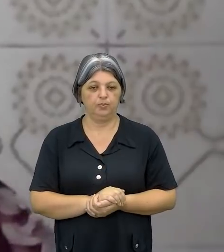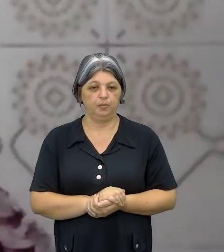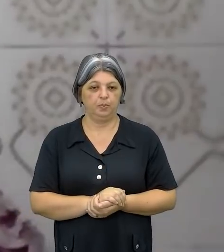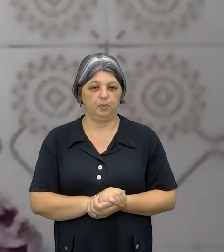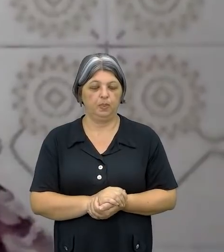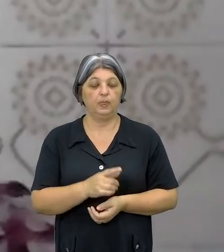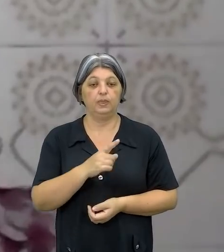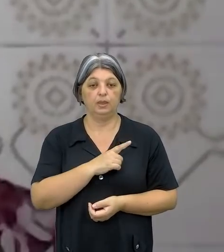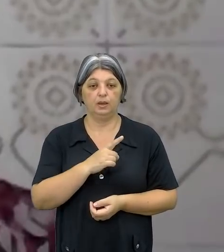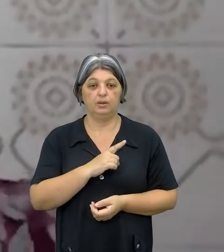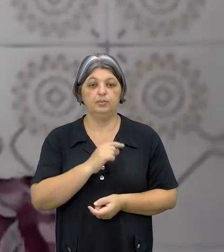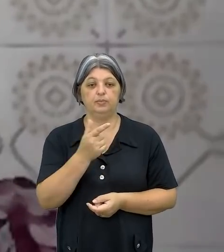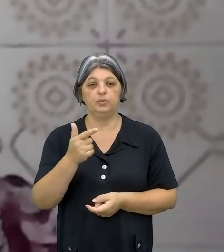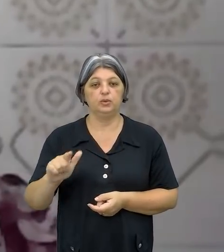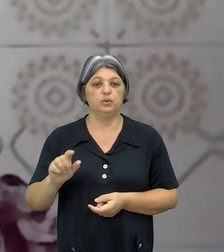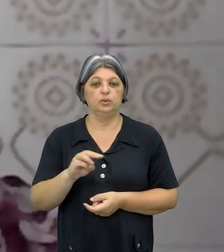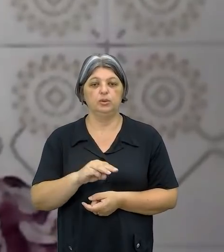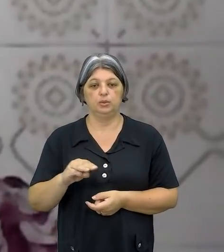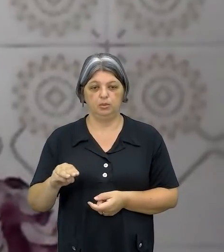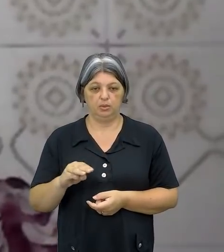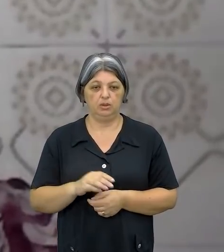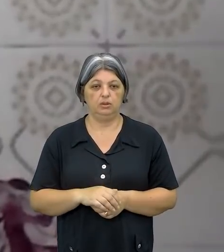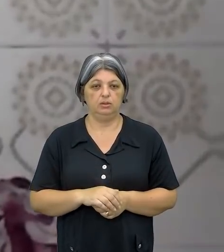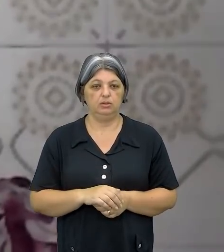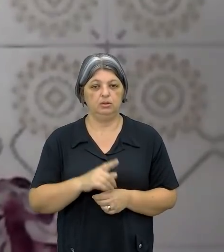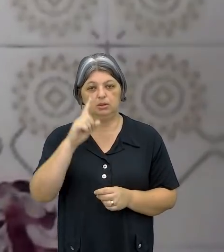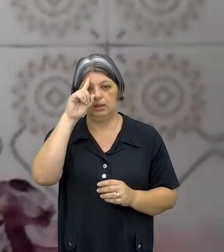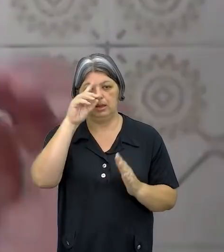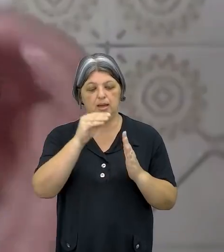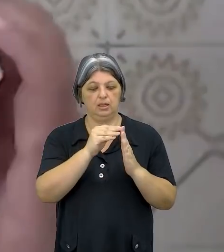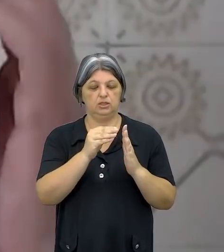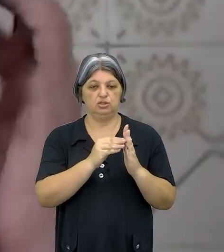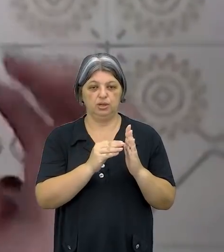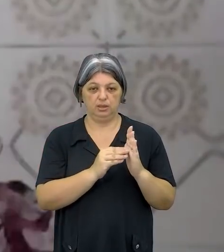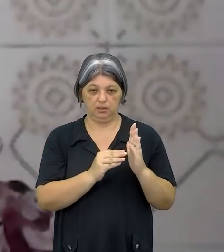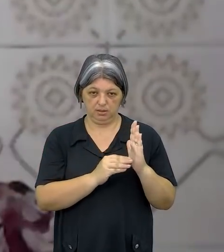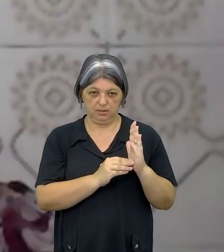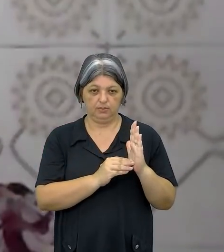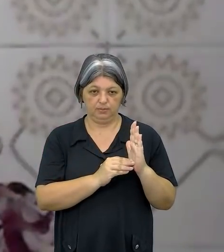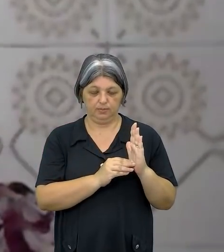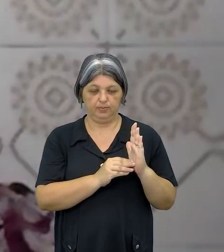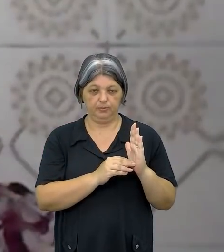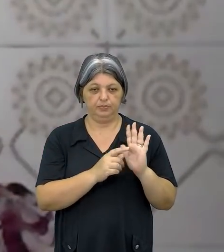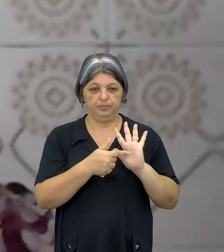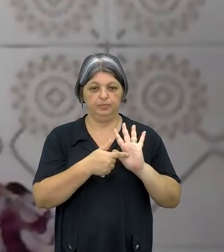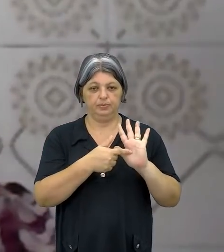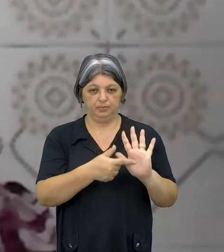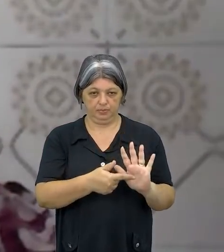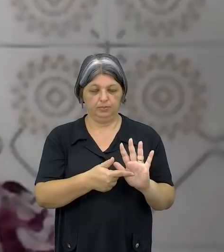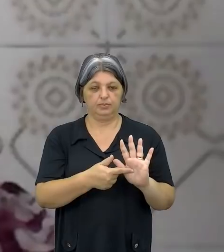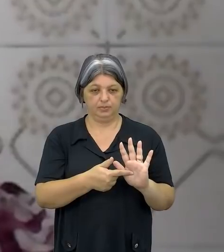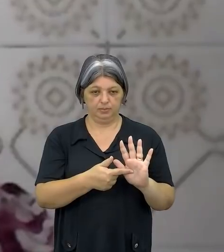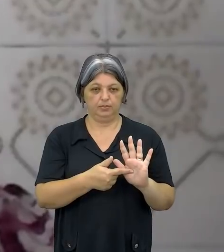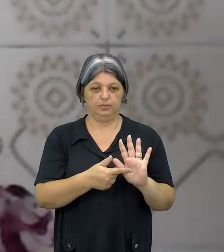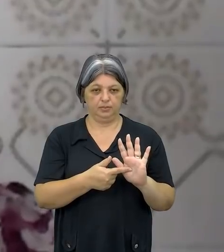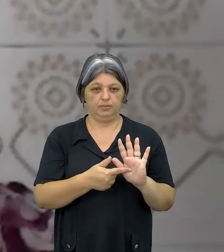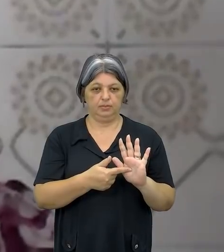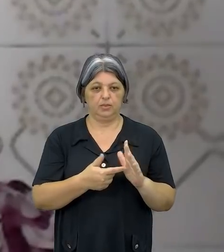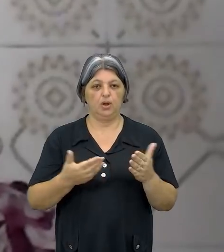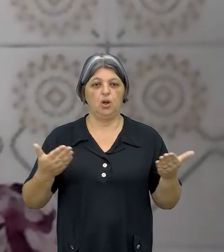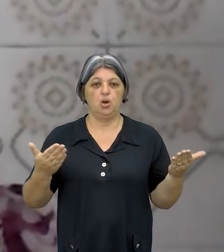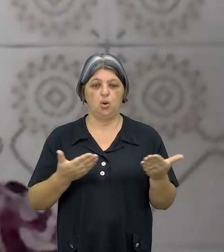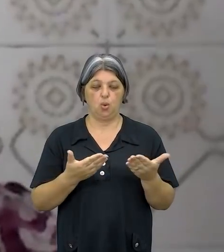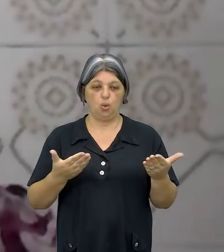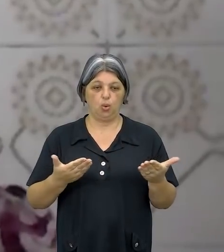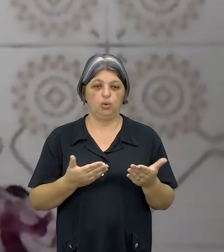Aqui nós temos o outro momento da agenda, então aqui a gente apresenta para vocês a nossa agenda de hoje,